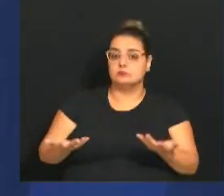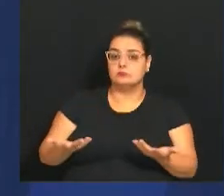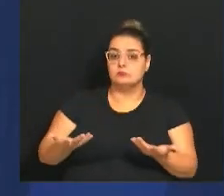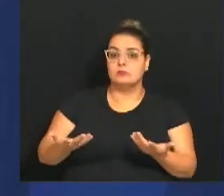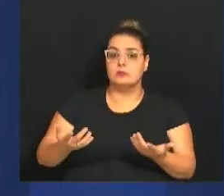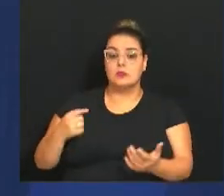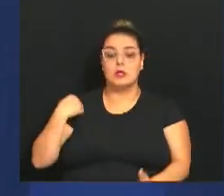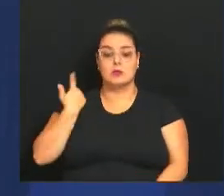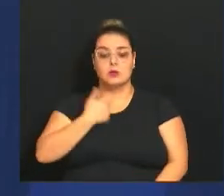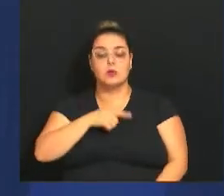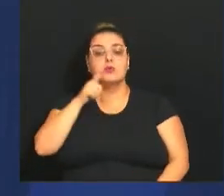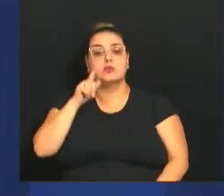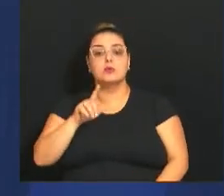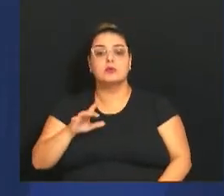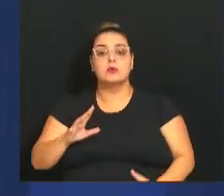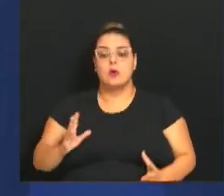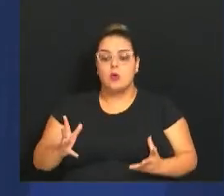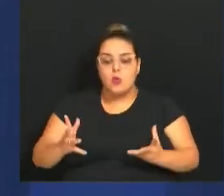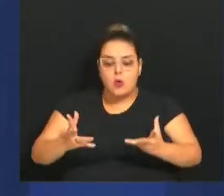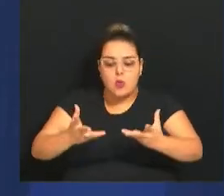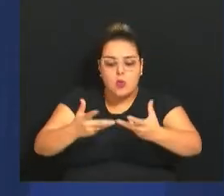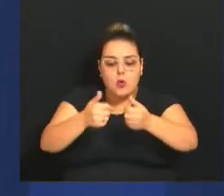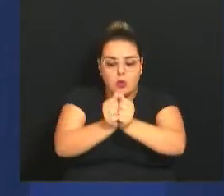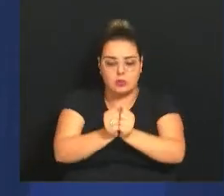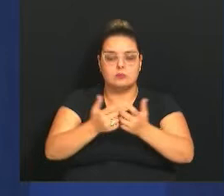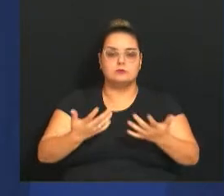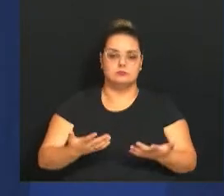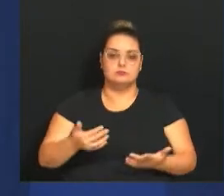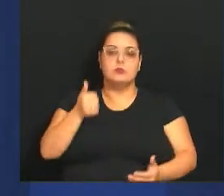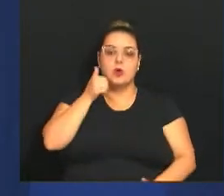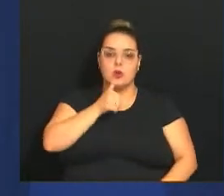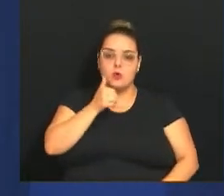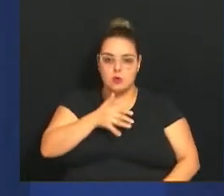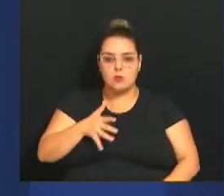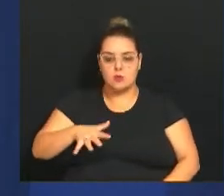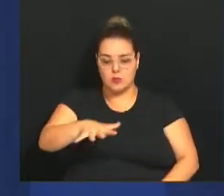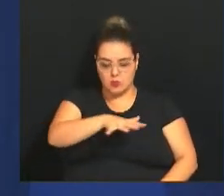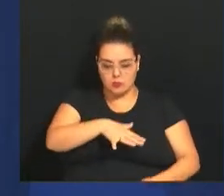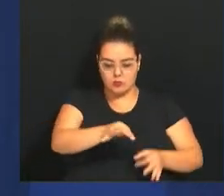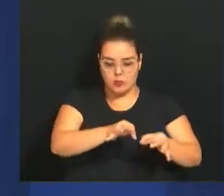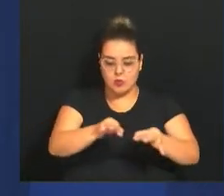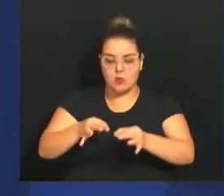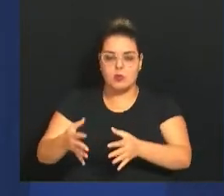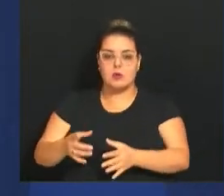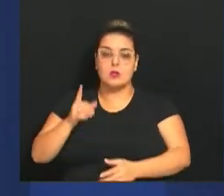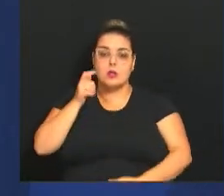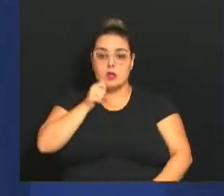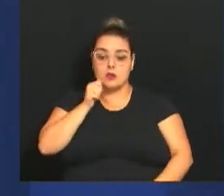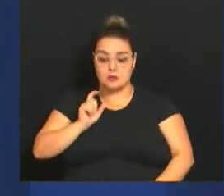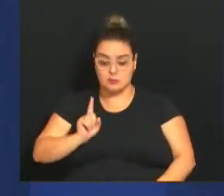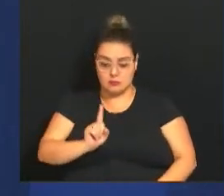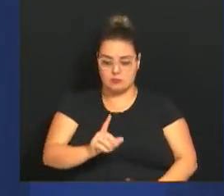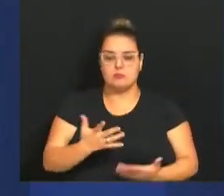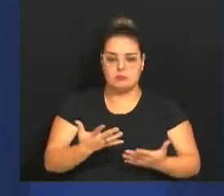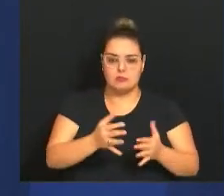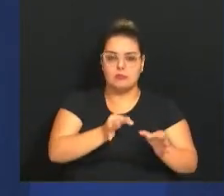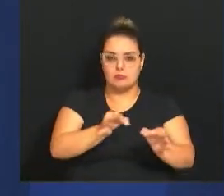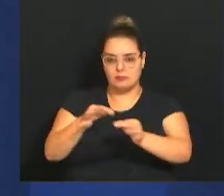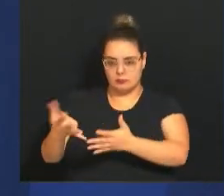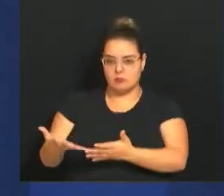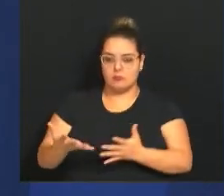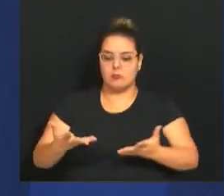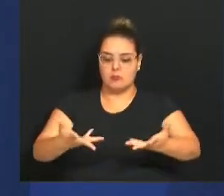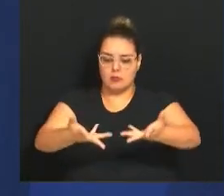consiga integrar todas as necessidades das mulheres dentro dos nossos programas municipais. A gente já tem alguns programas municipais que